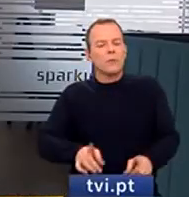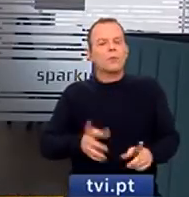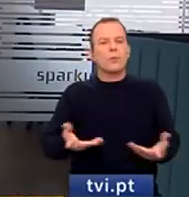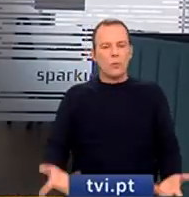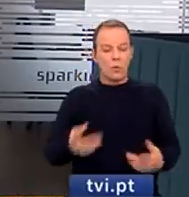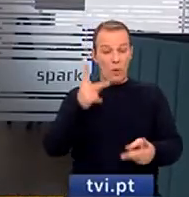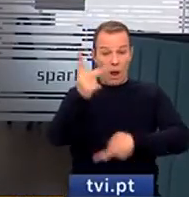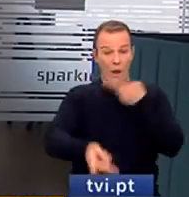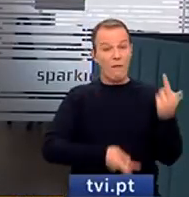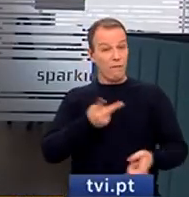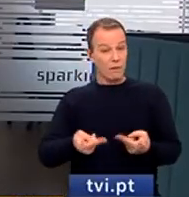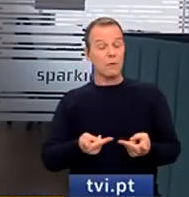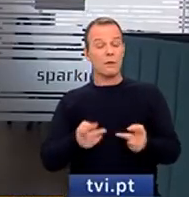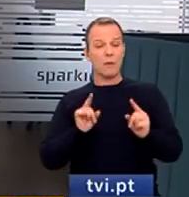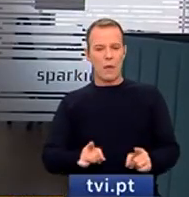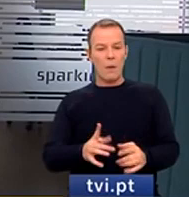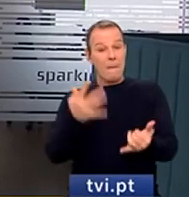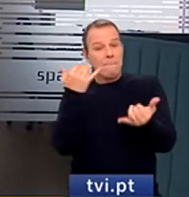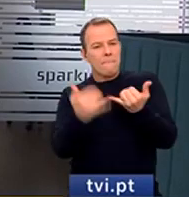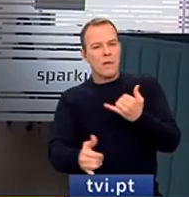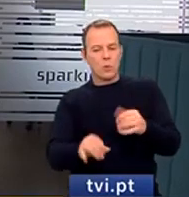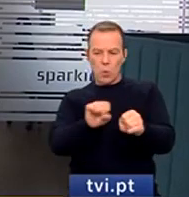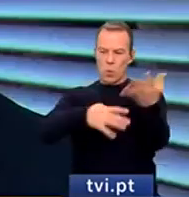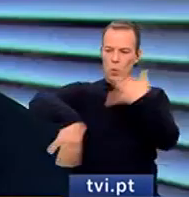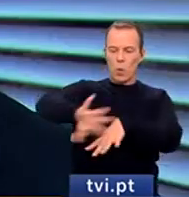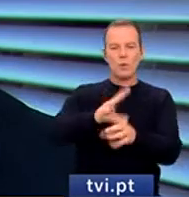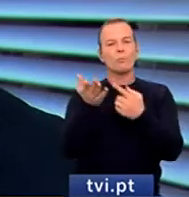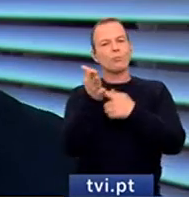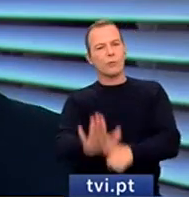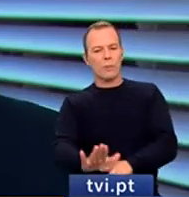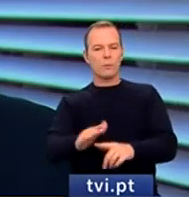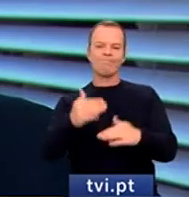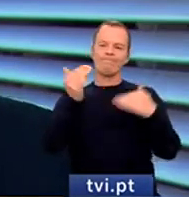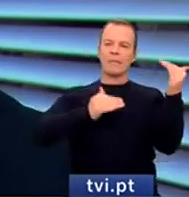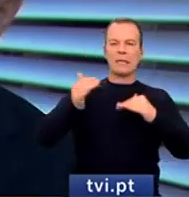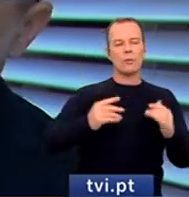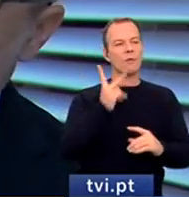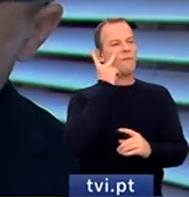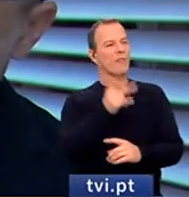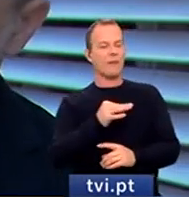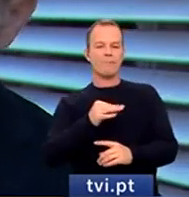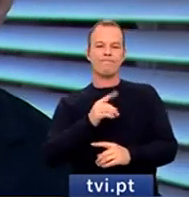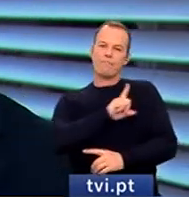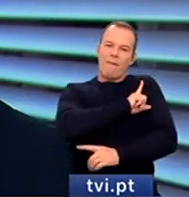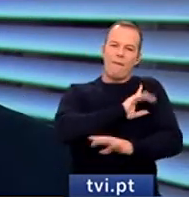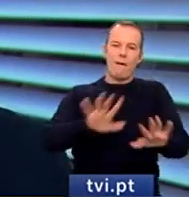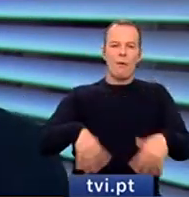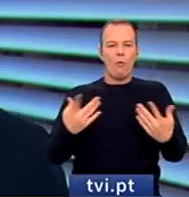a avaliação daquilo que se chamam riscos psicossociais, como o equilíbrio entre a vida pessoal